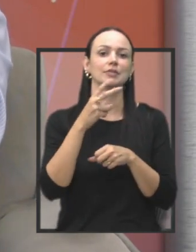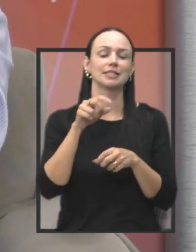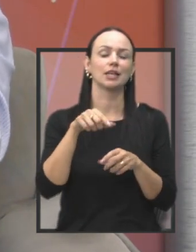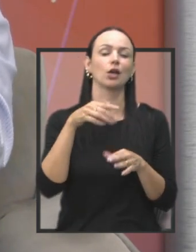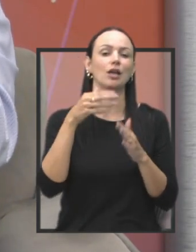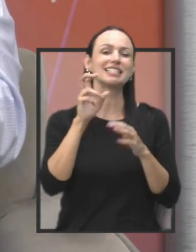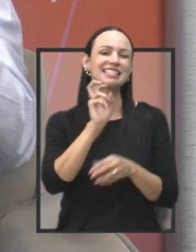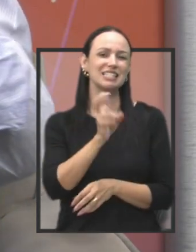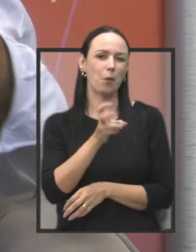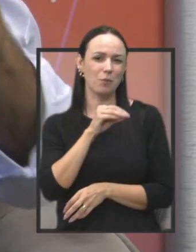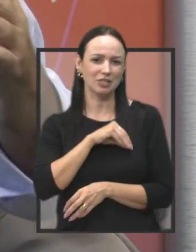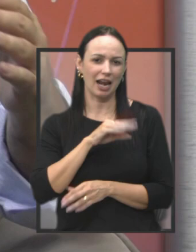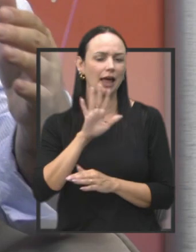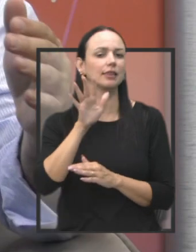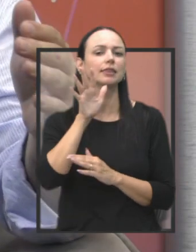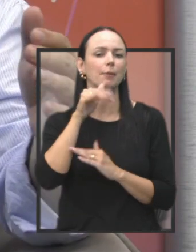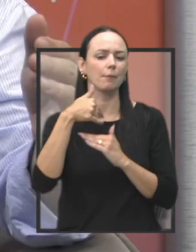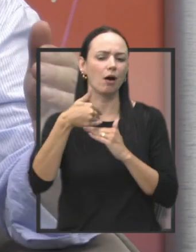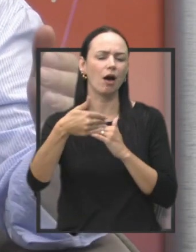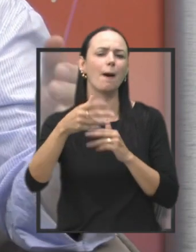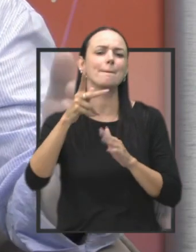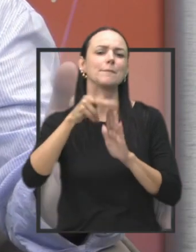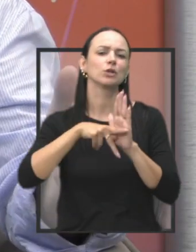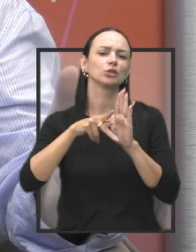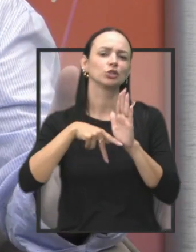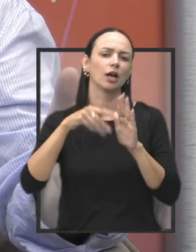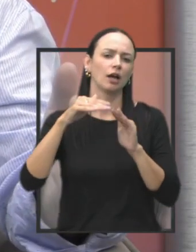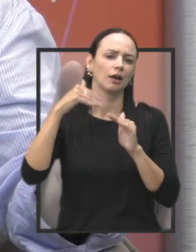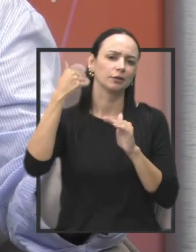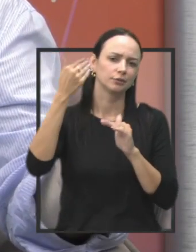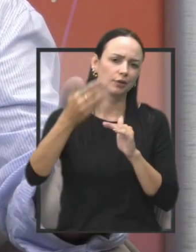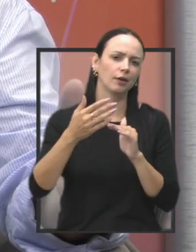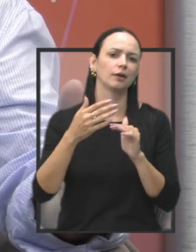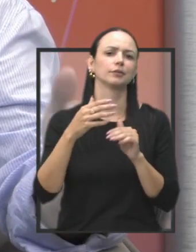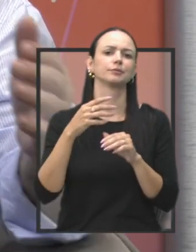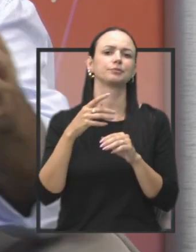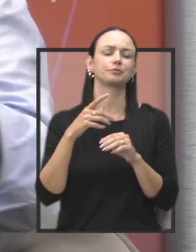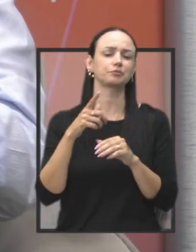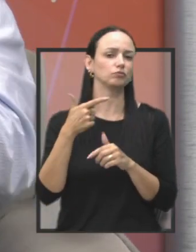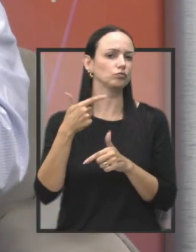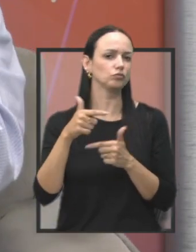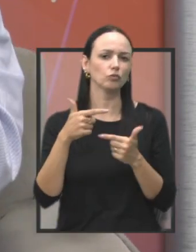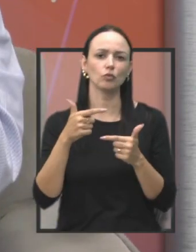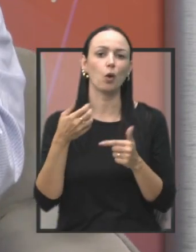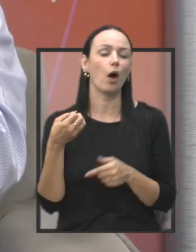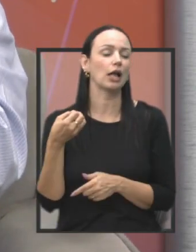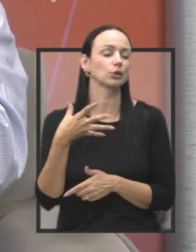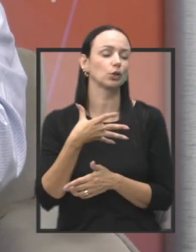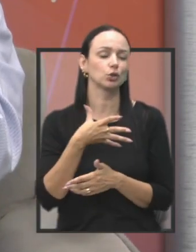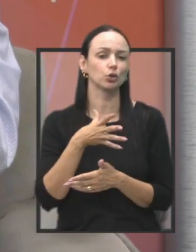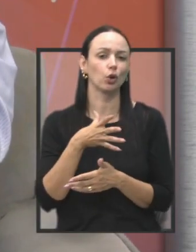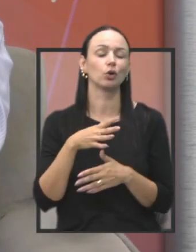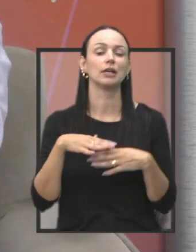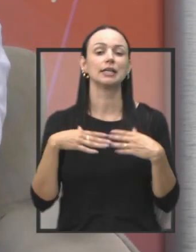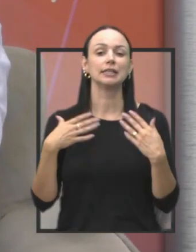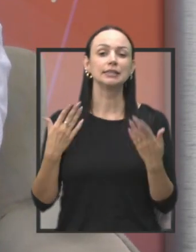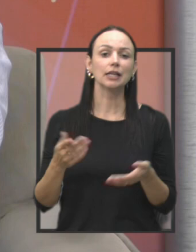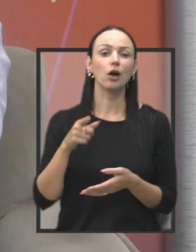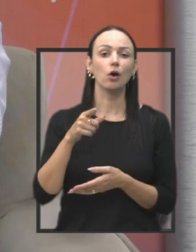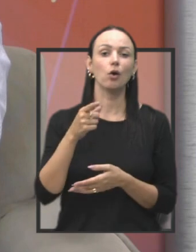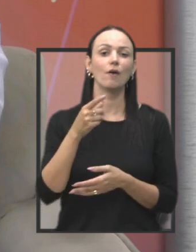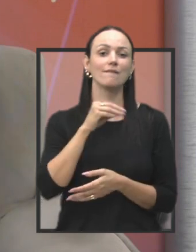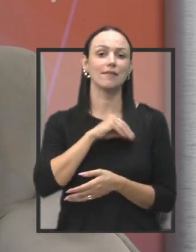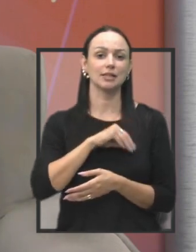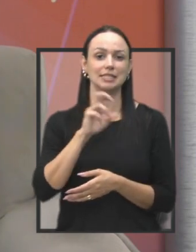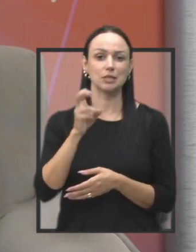aí ainda com a tabela do imposto de renda de 2024, não houve nenhuma atualização e a questão dos